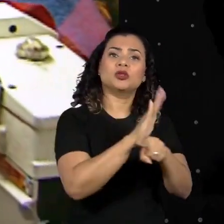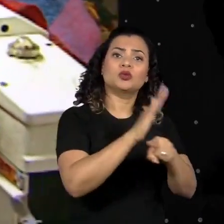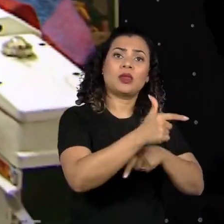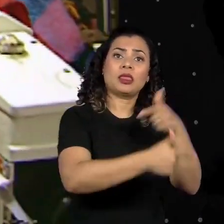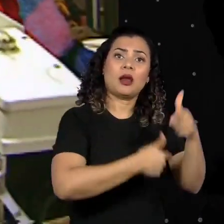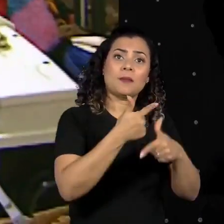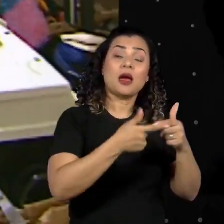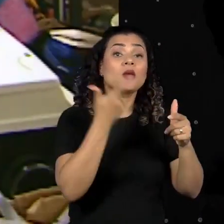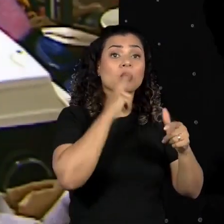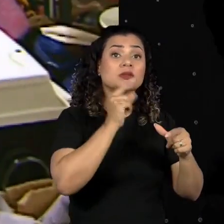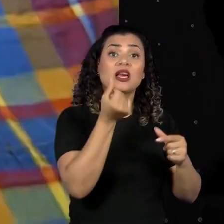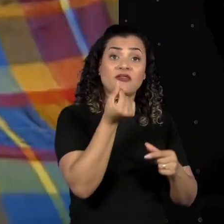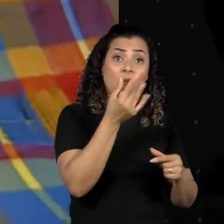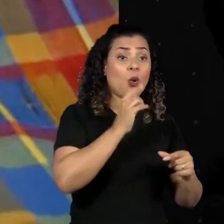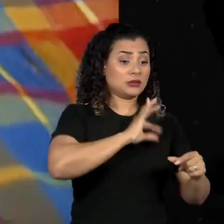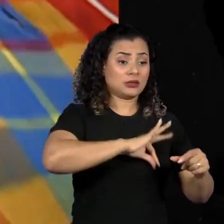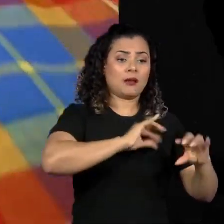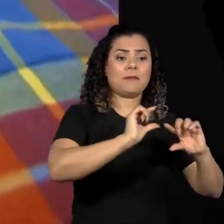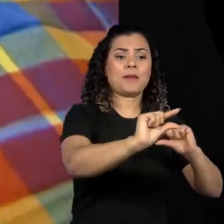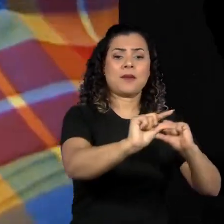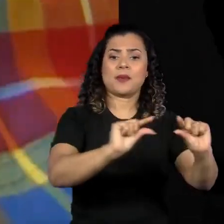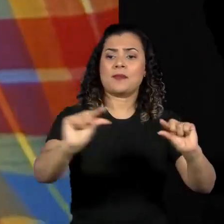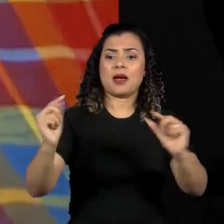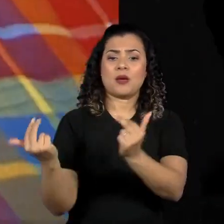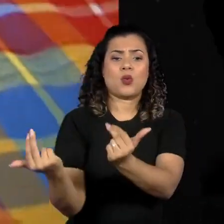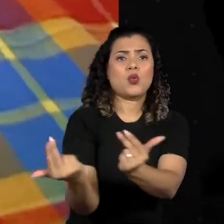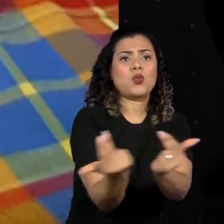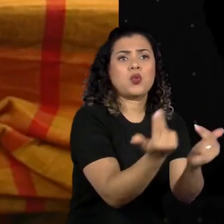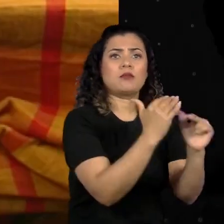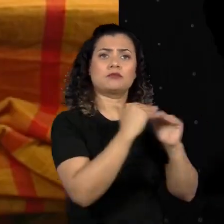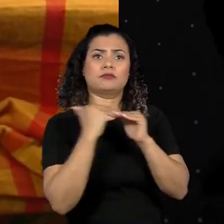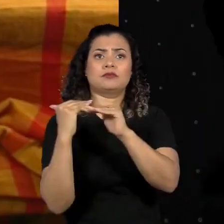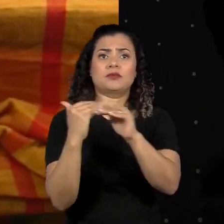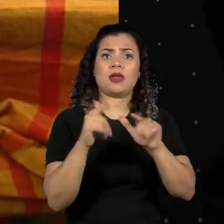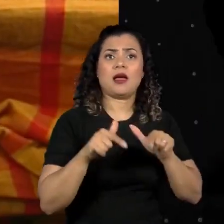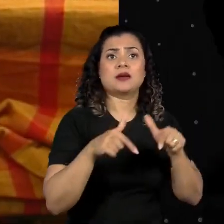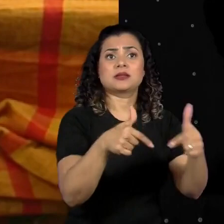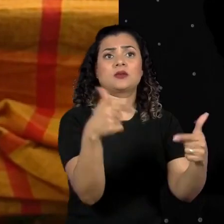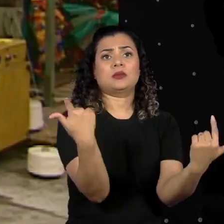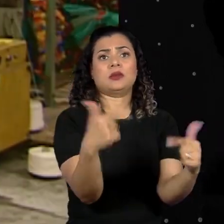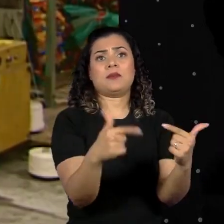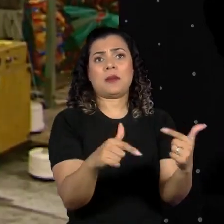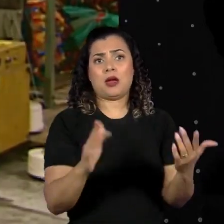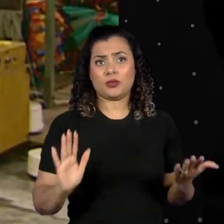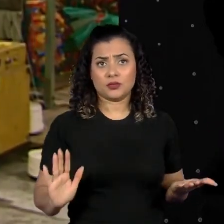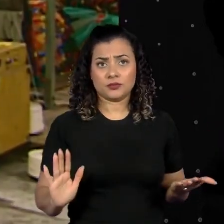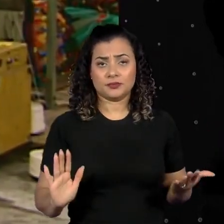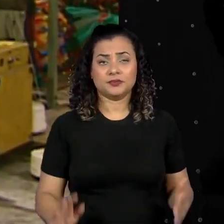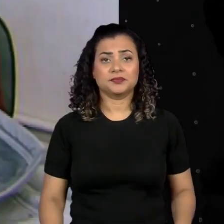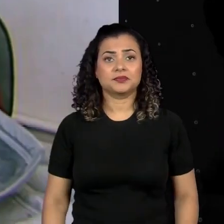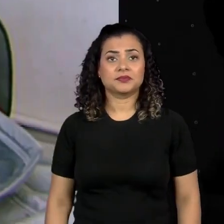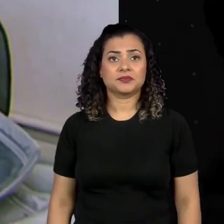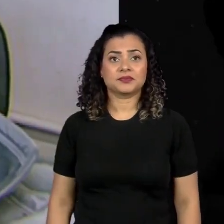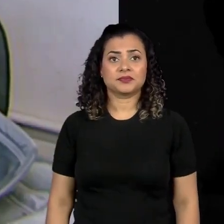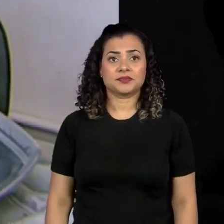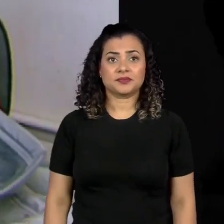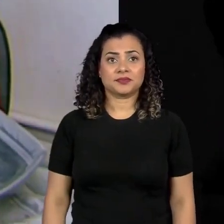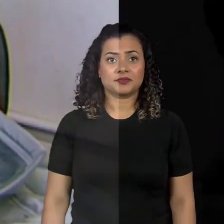na proporção daquilo que eles movimentam, na proporção daquilo que eles operam com a cooperativa.